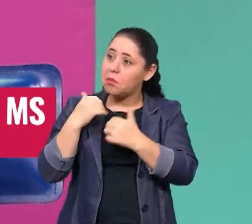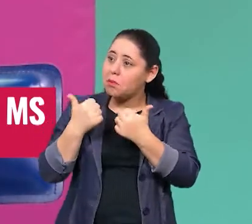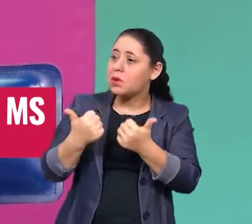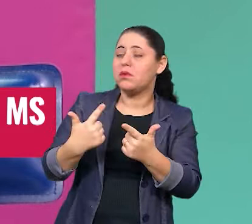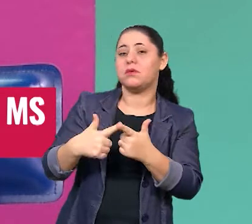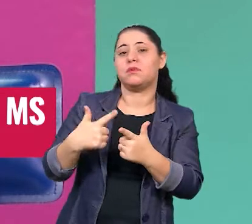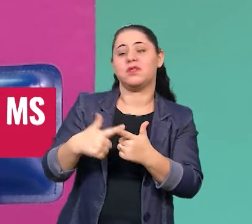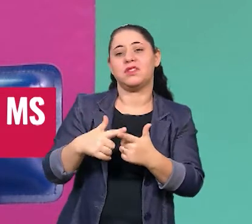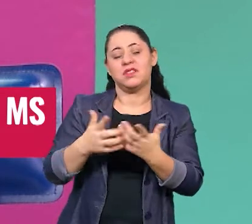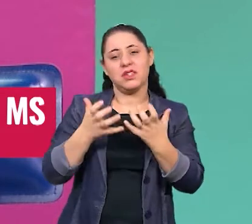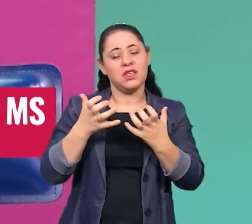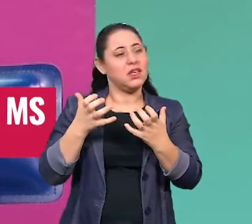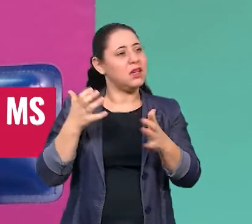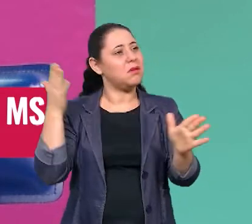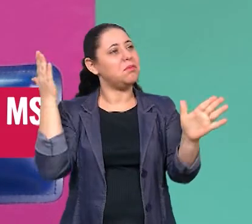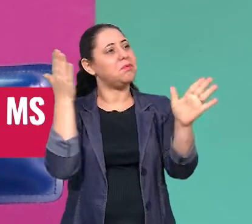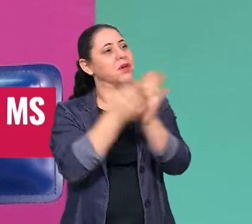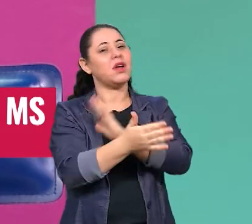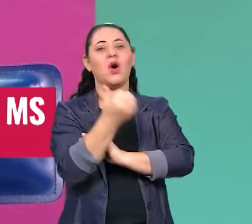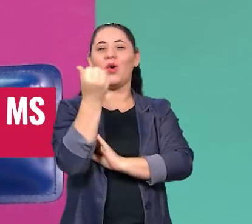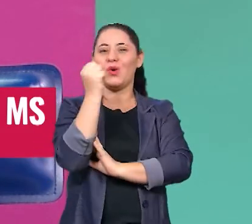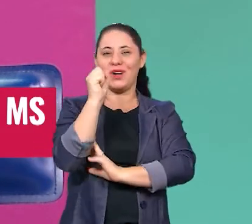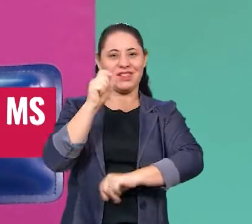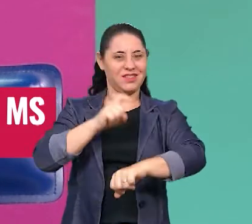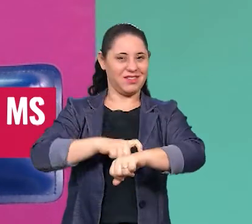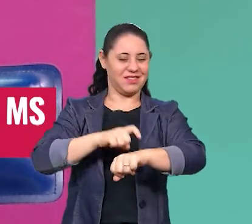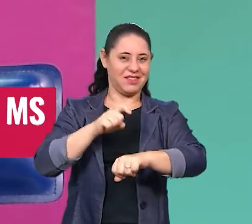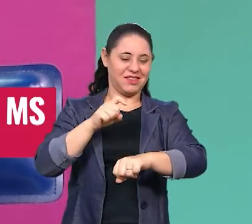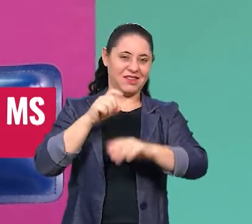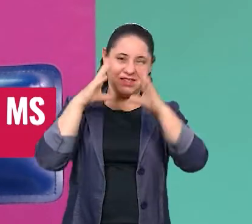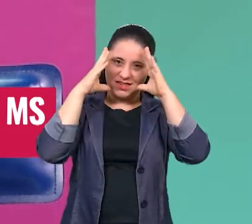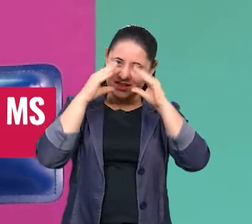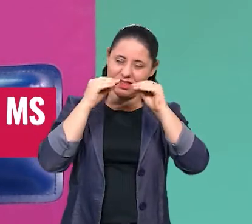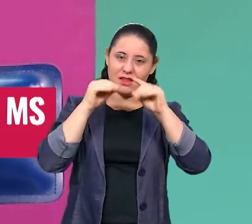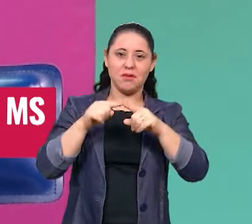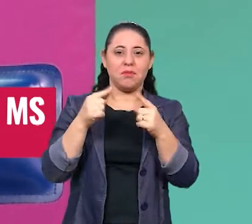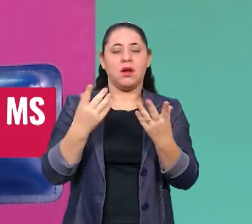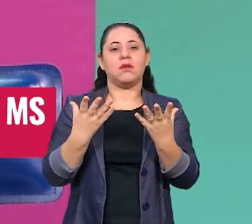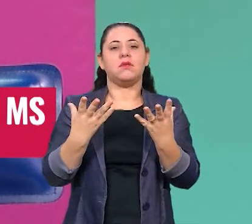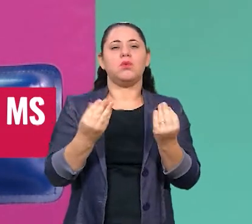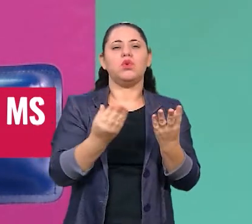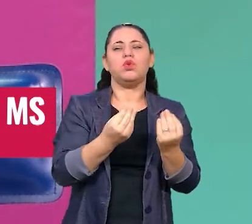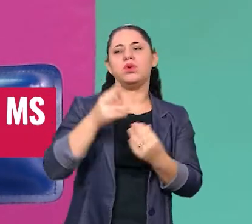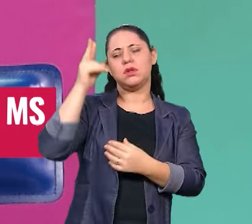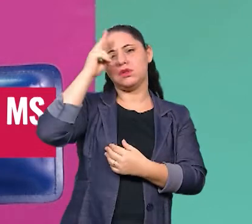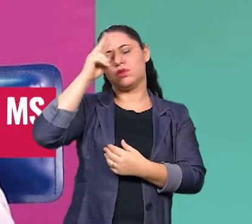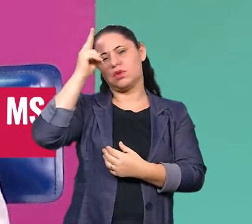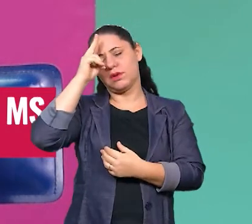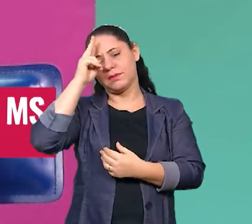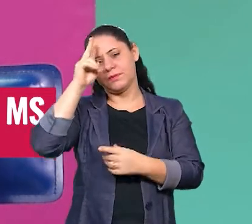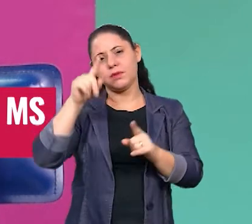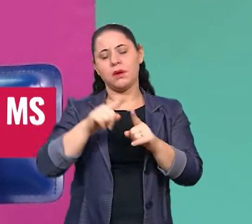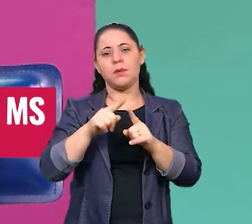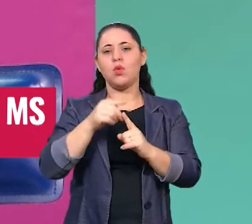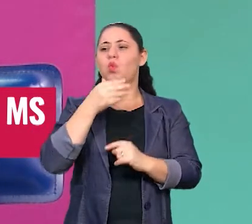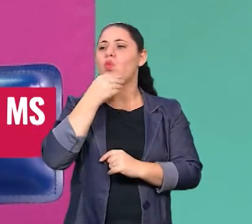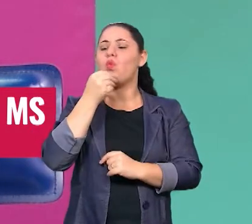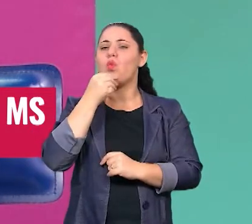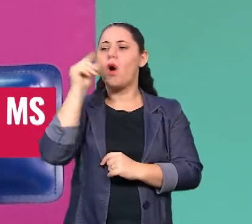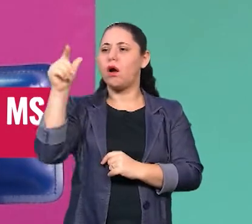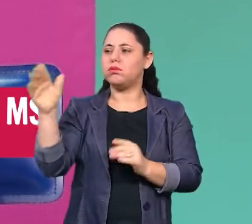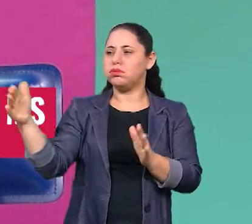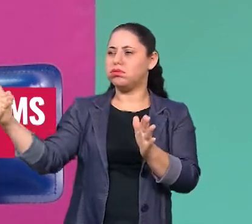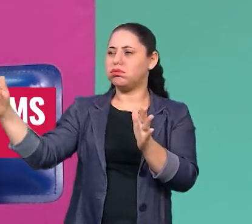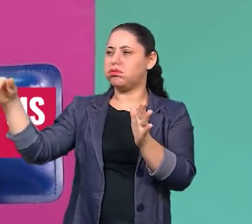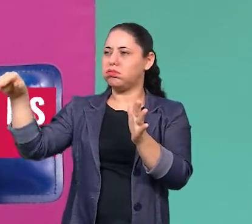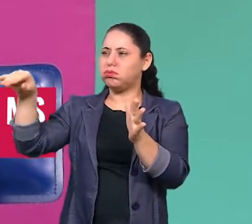às 8. Mas são muitas histórias, como a história de um senhor que chegou lá e queria o espaço, mas ele